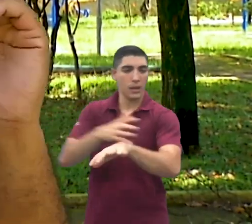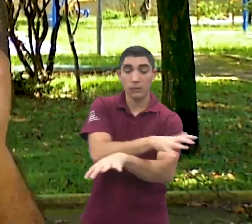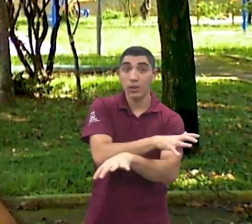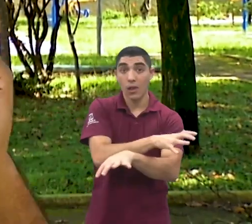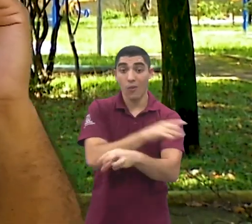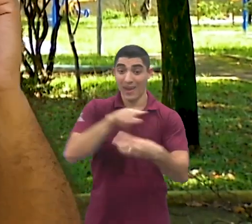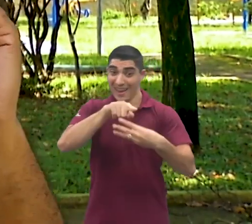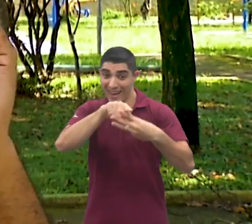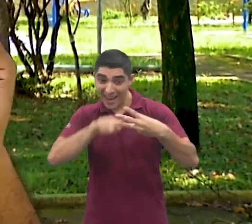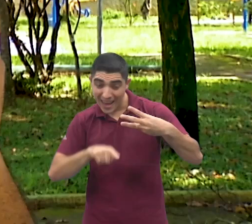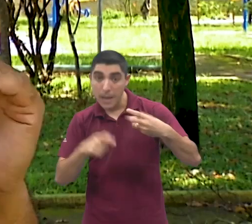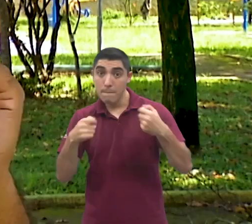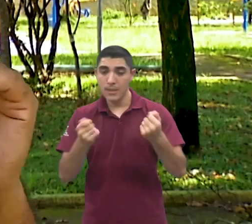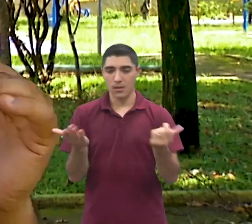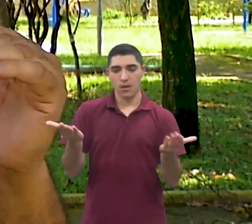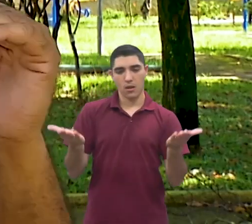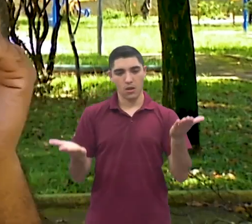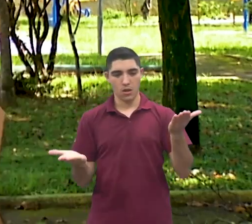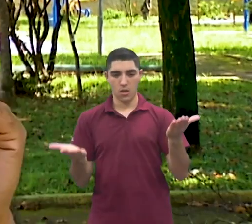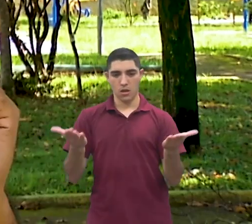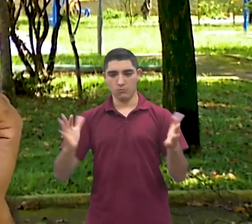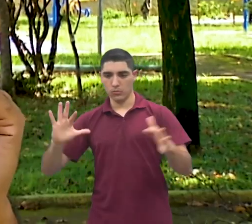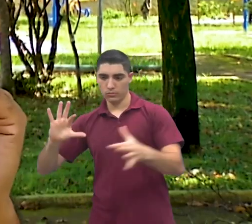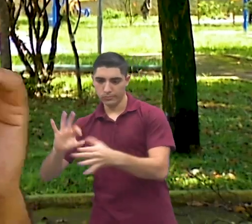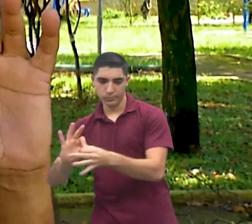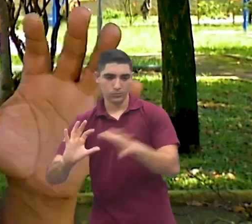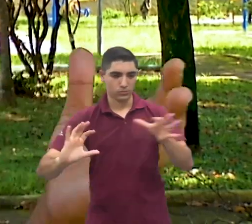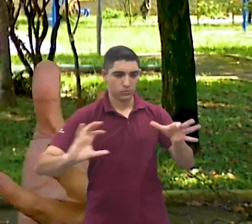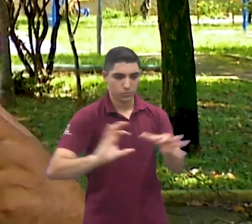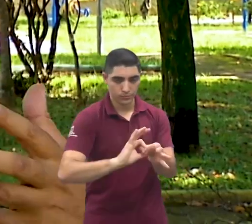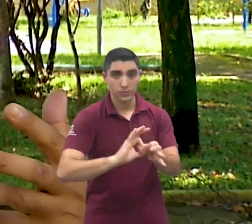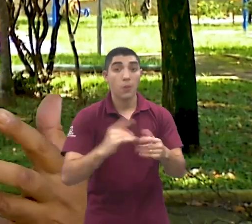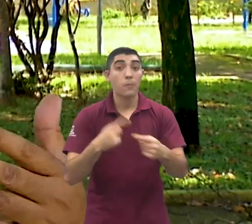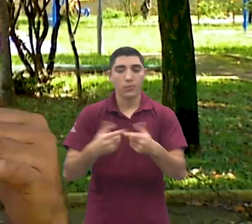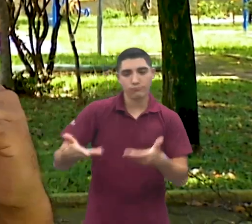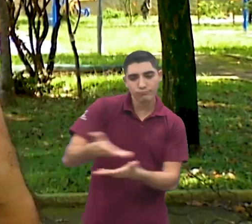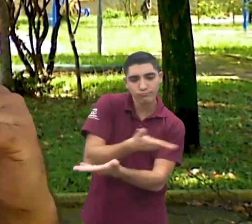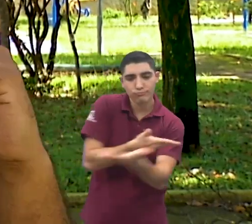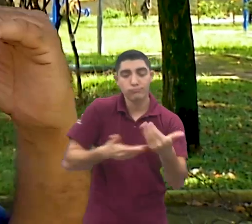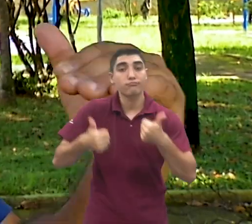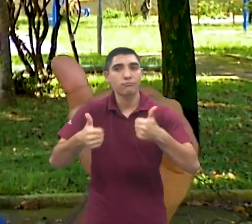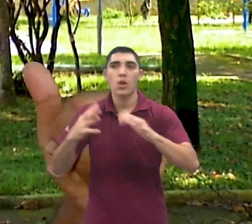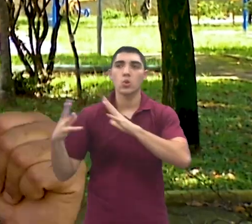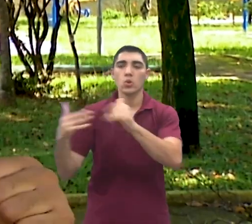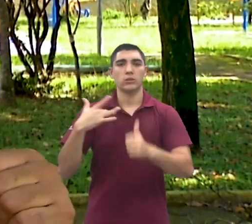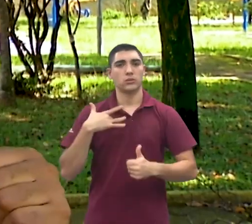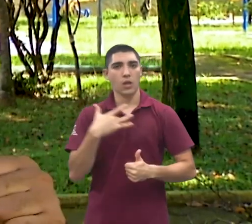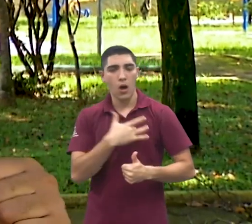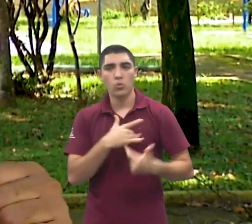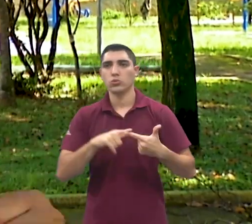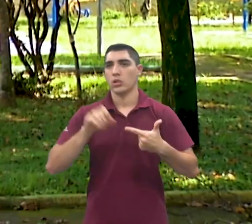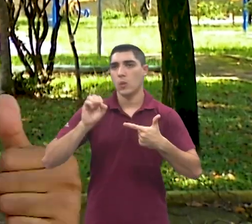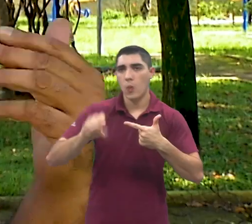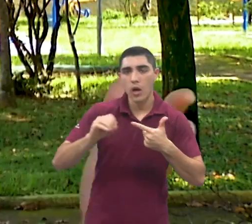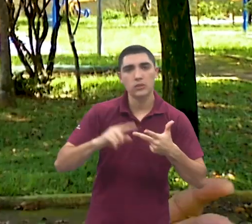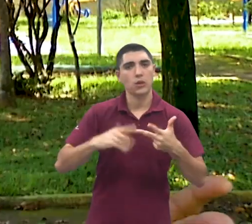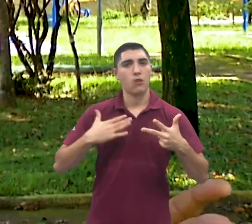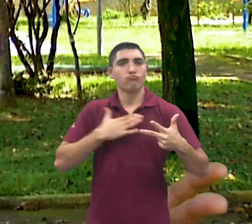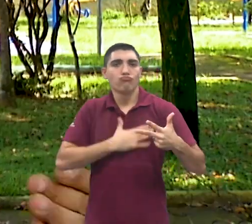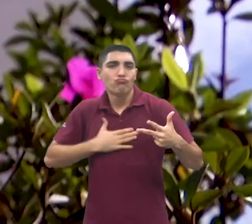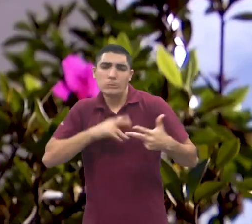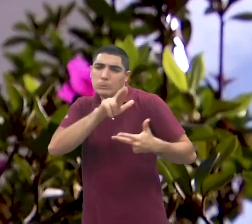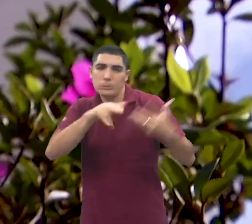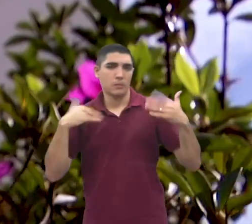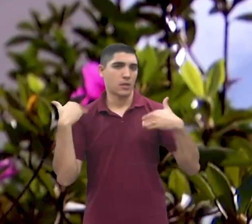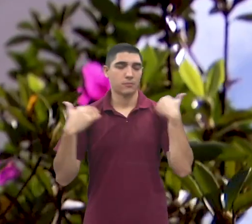um equilíbrio para você ter uma sociedade mínima, né, que conviva com bem-estar mínimo de saúde, educação,